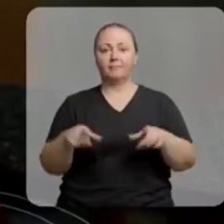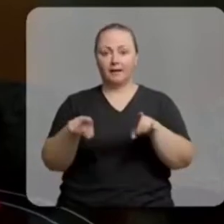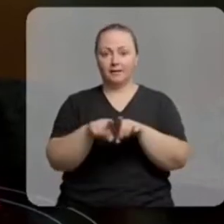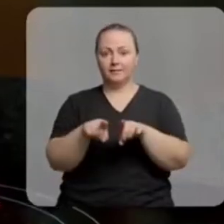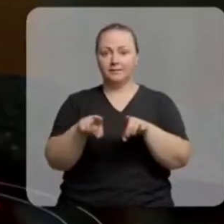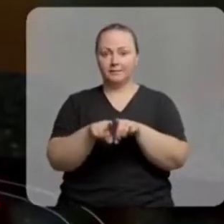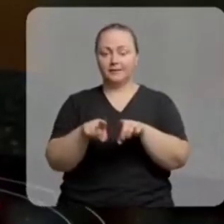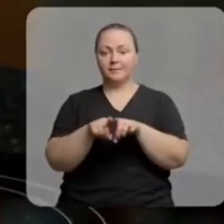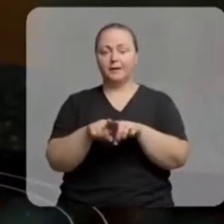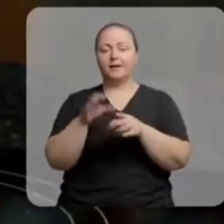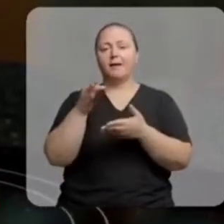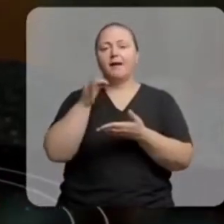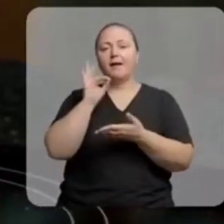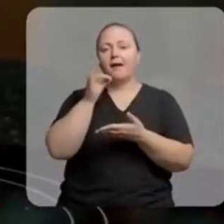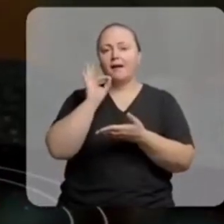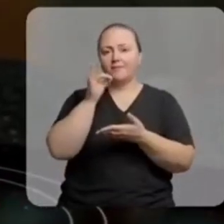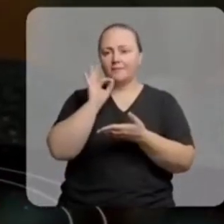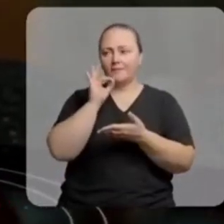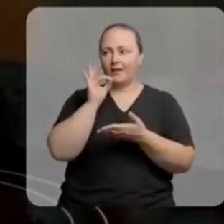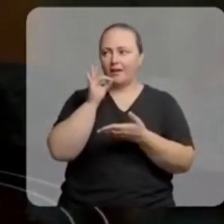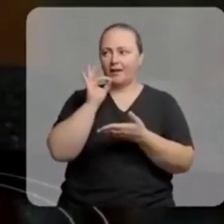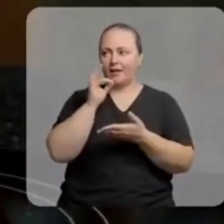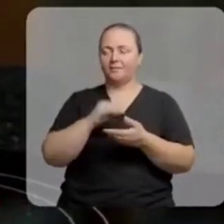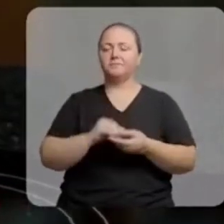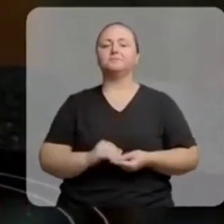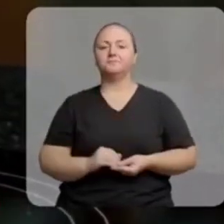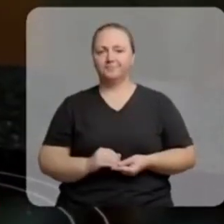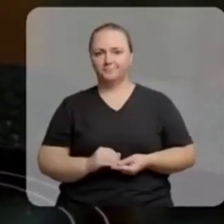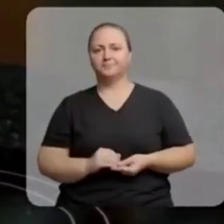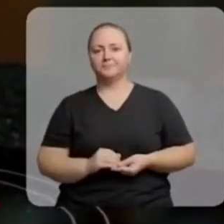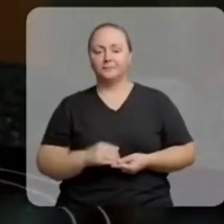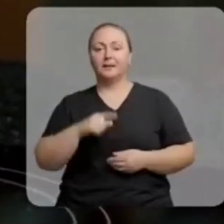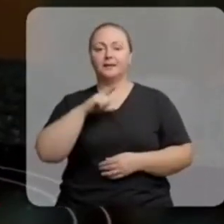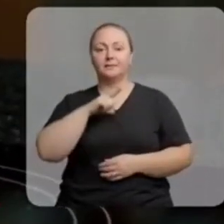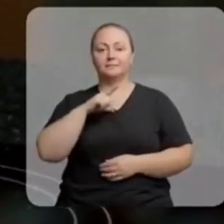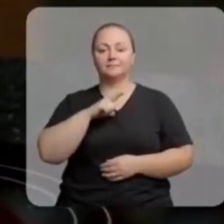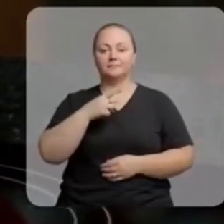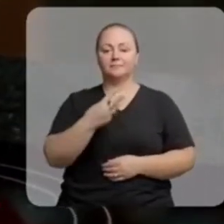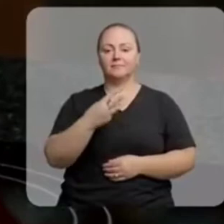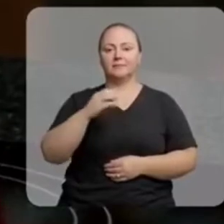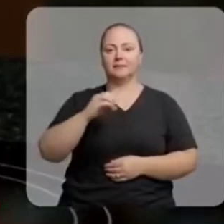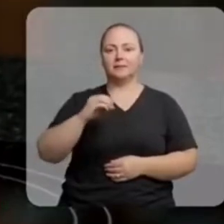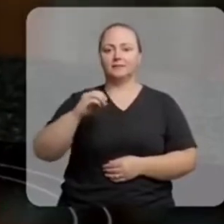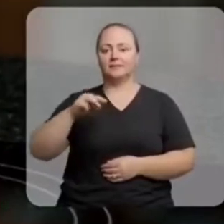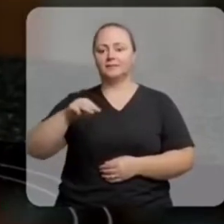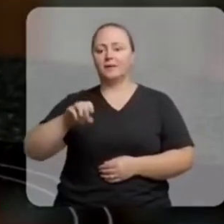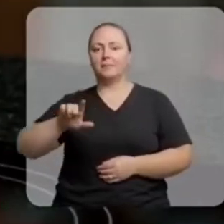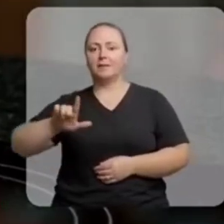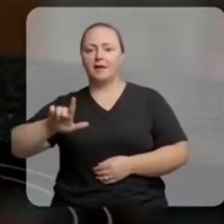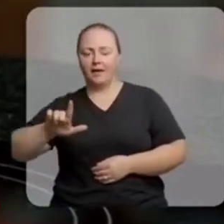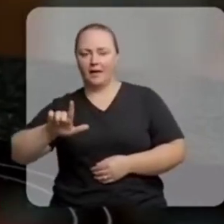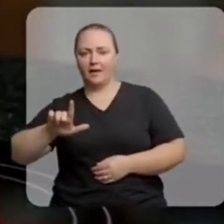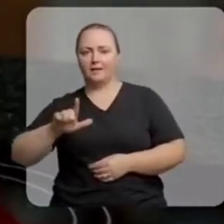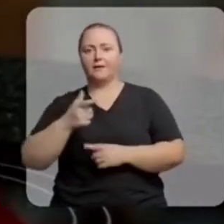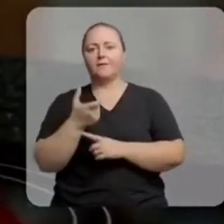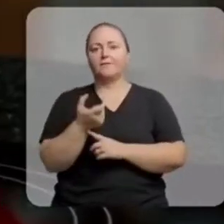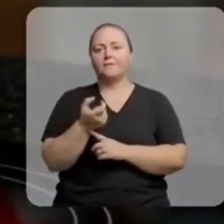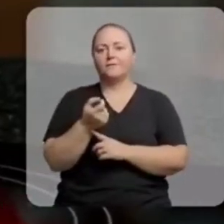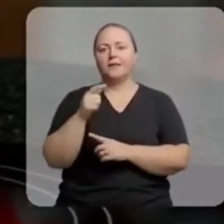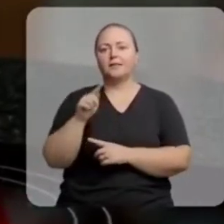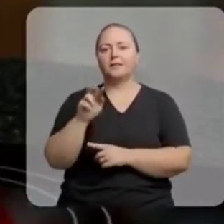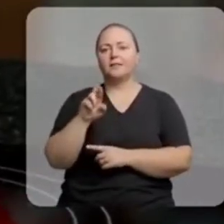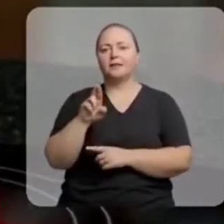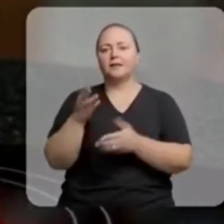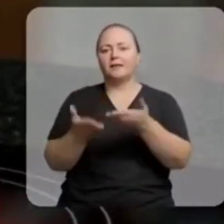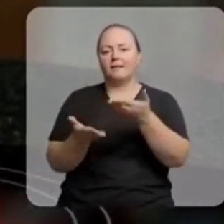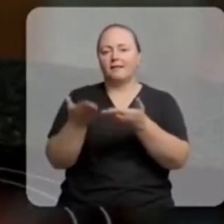tá? Aproximadamente 300 ml, 20 gramas de café. Na moagem fina